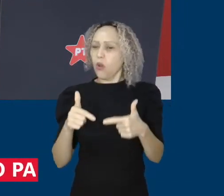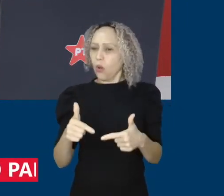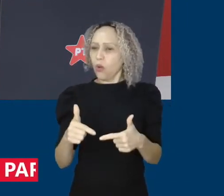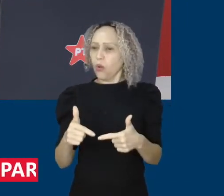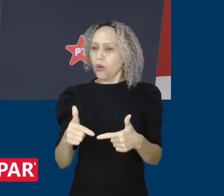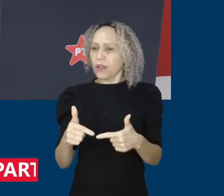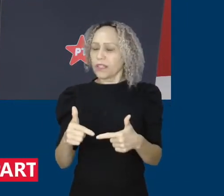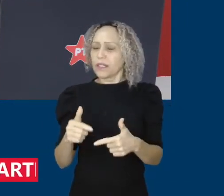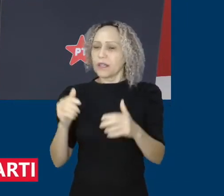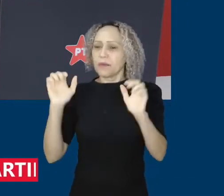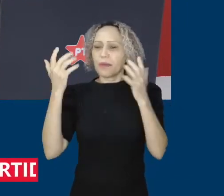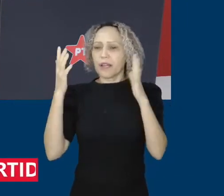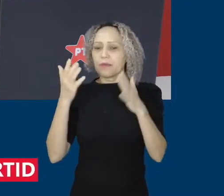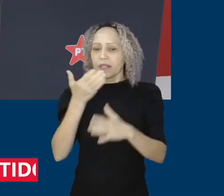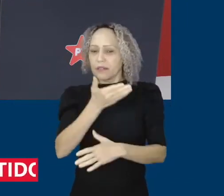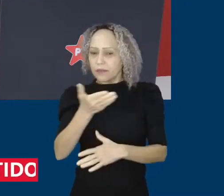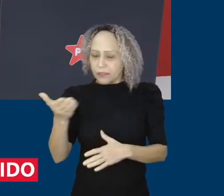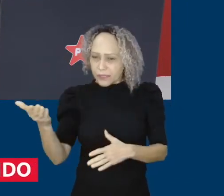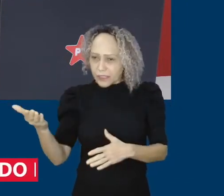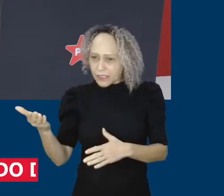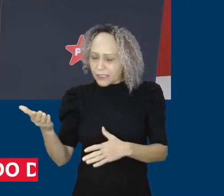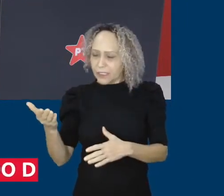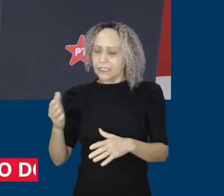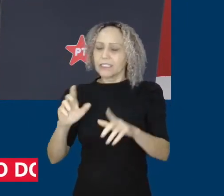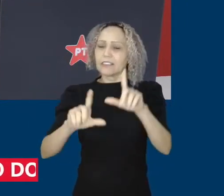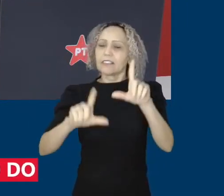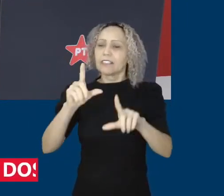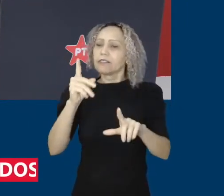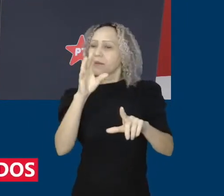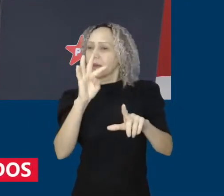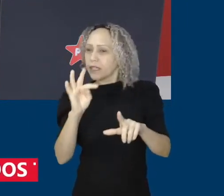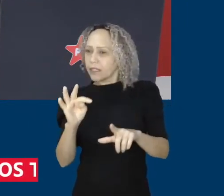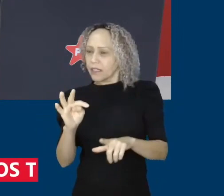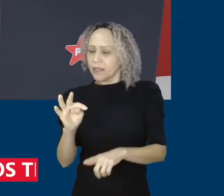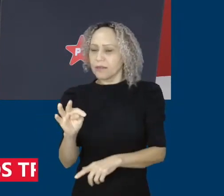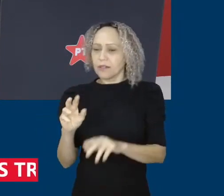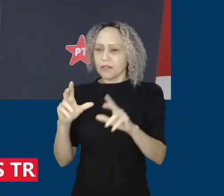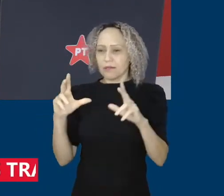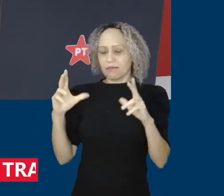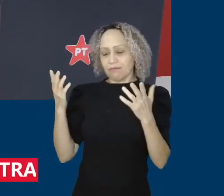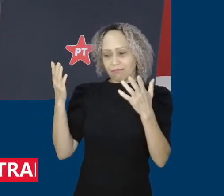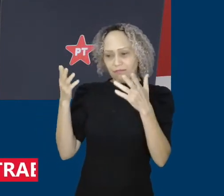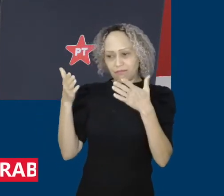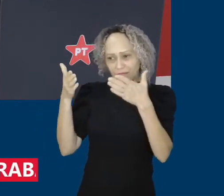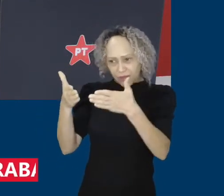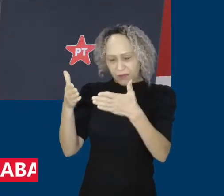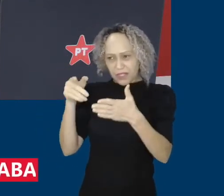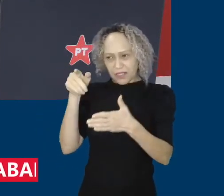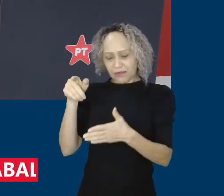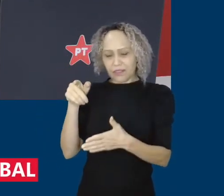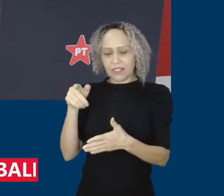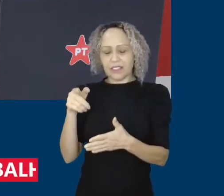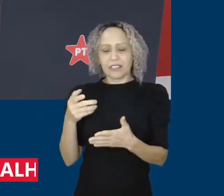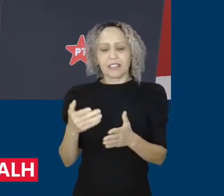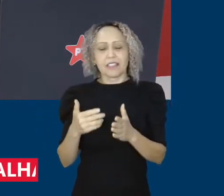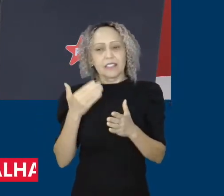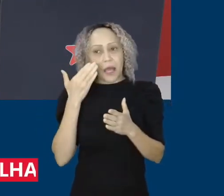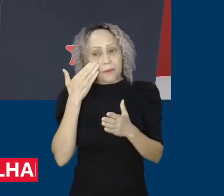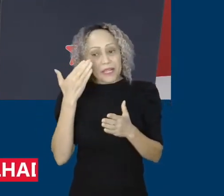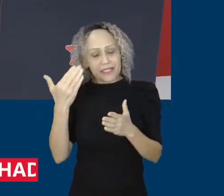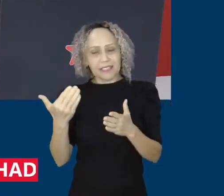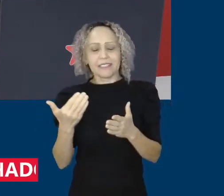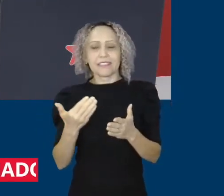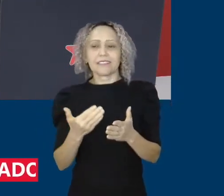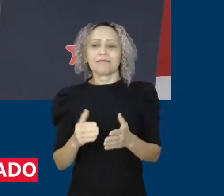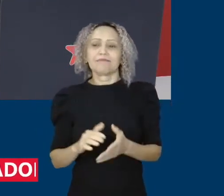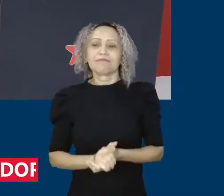Brasil. Parabéns a vocês que fazem a TV PT e particularmente a você aí que pilota o programa. Um abraço. Obrigada, e viva o meio